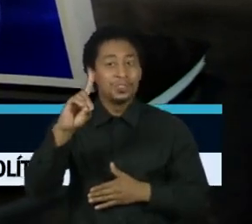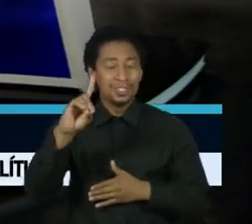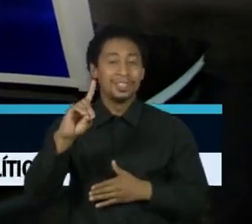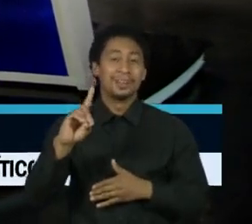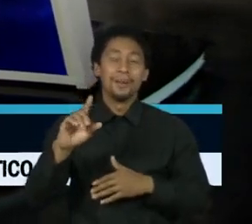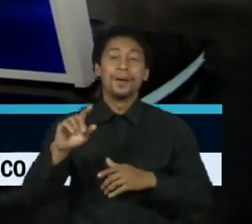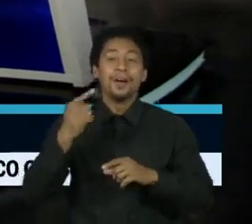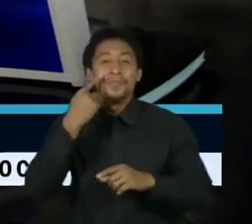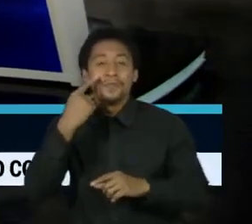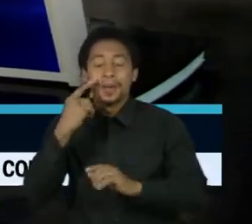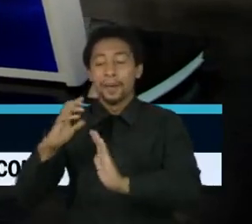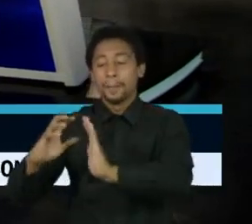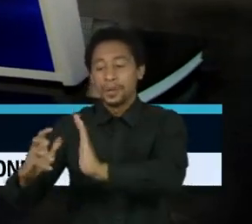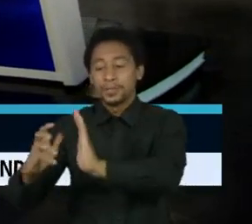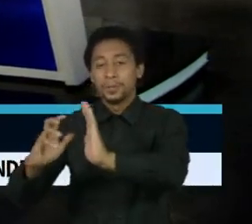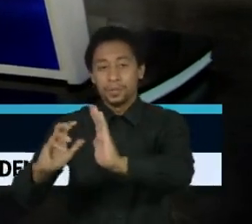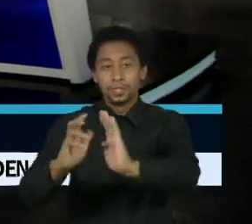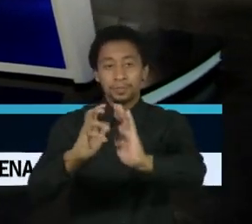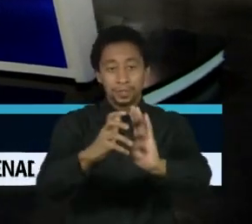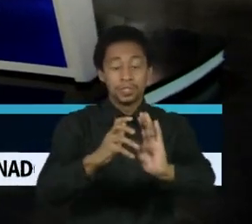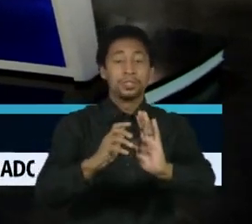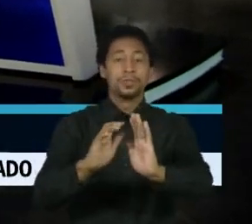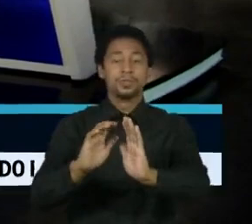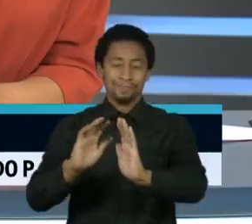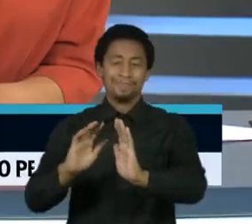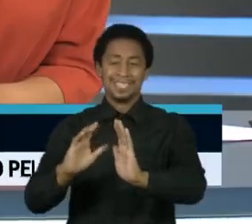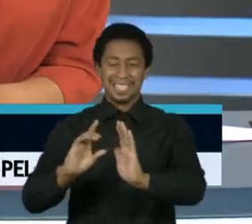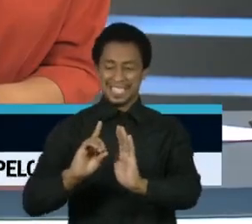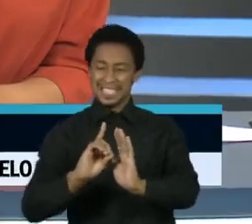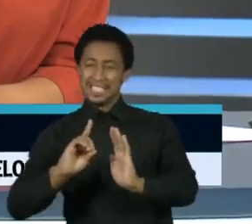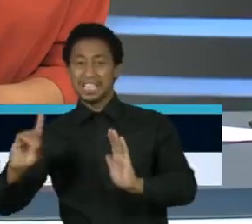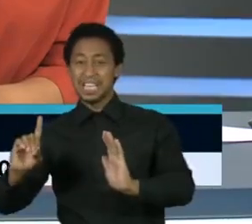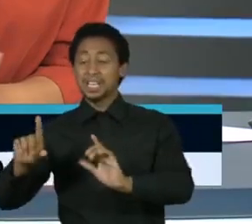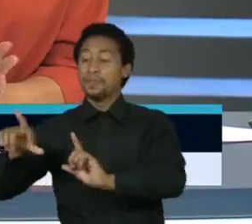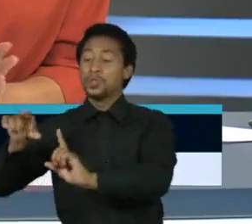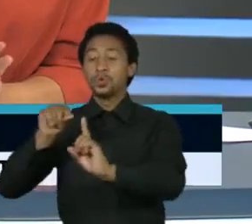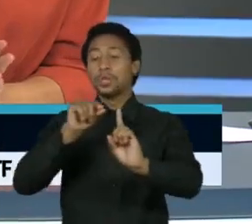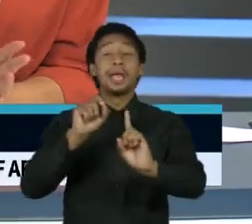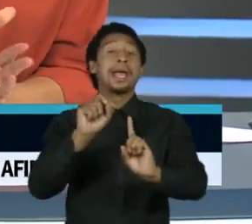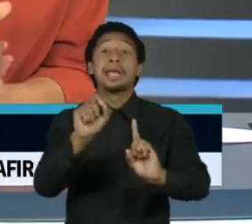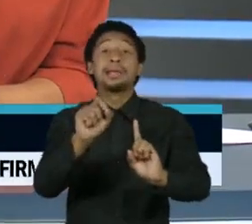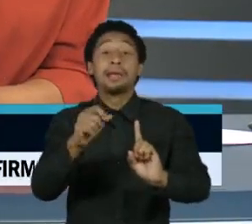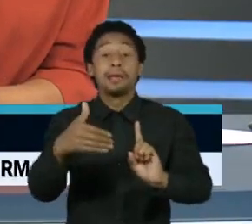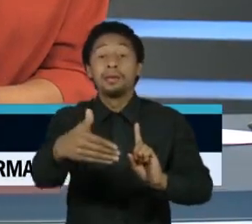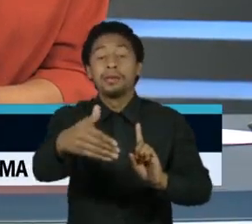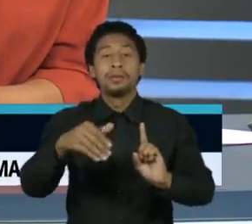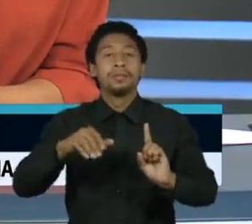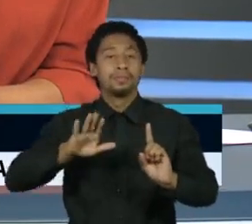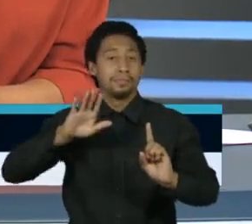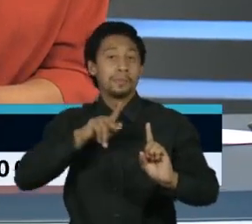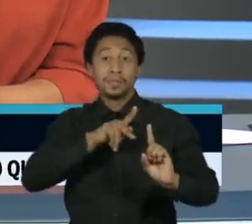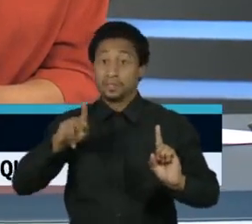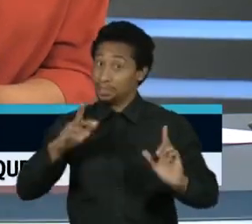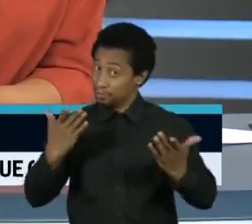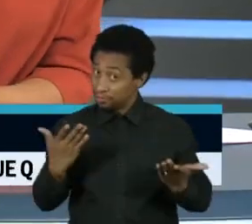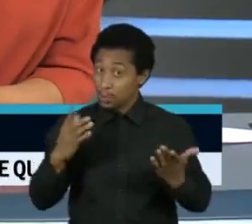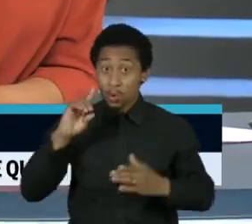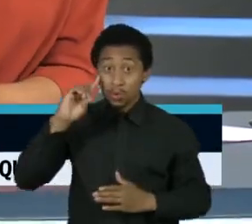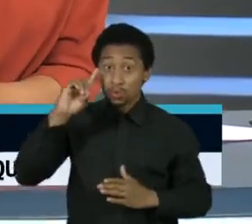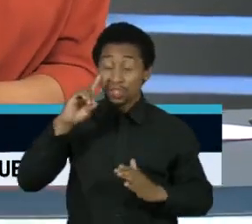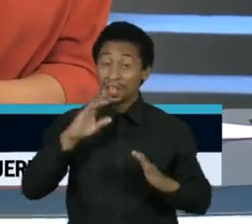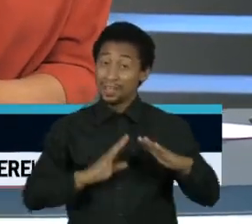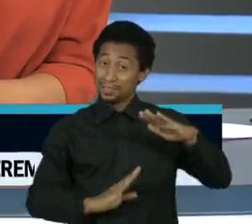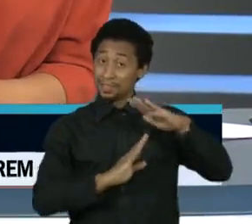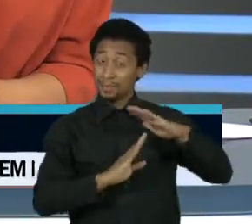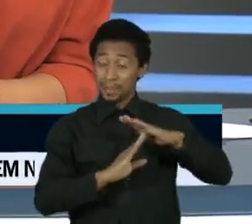centro-direita batam o martelo sobre quem será o candidato único da terceira via. A data, em princípio, seria 18 de maio. Agora parece que será